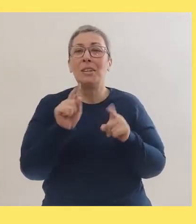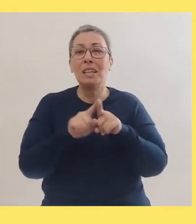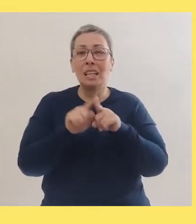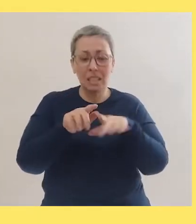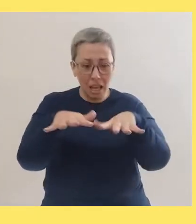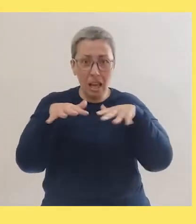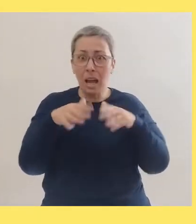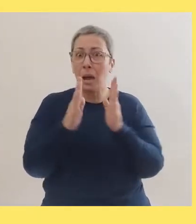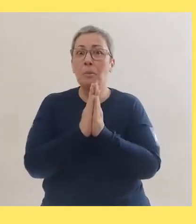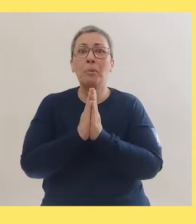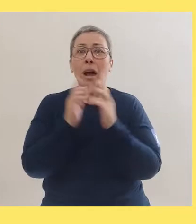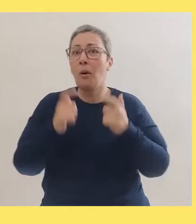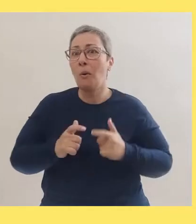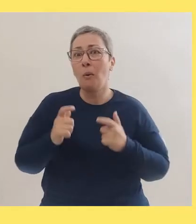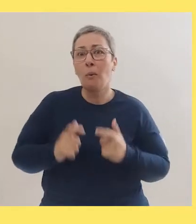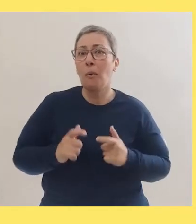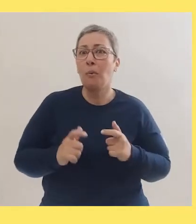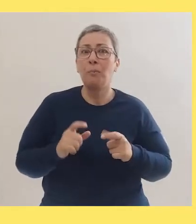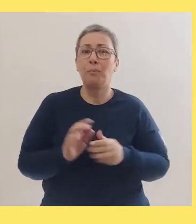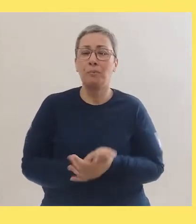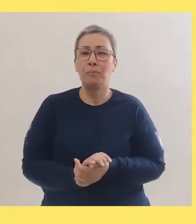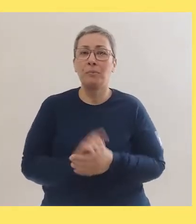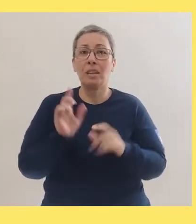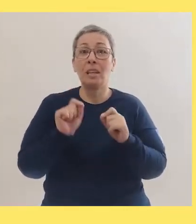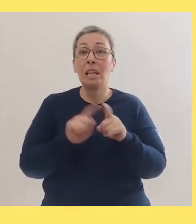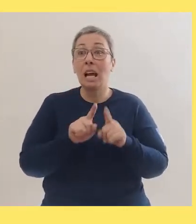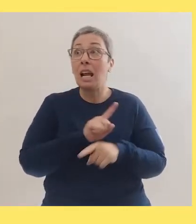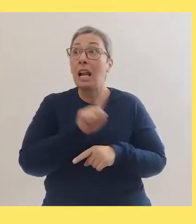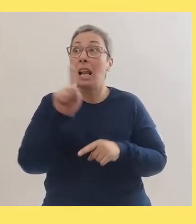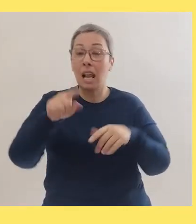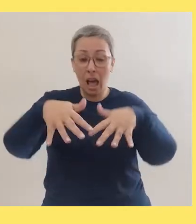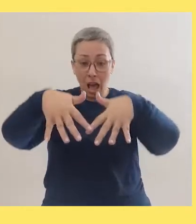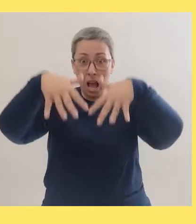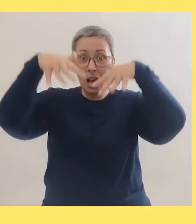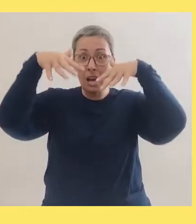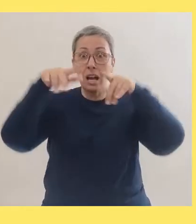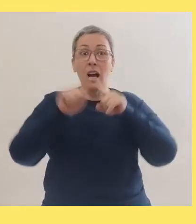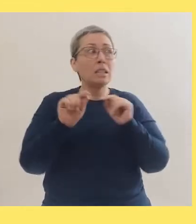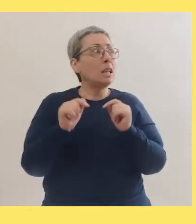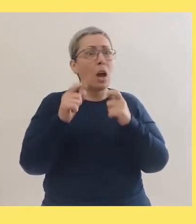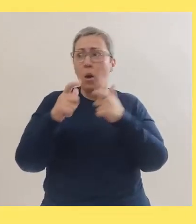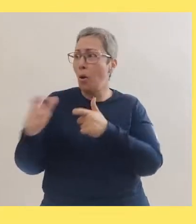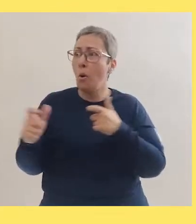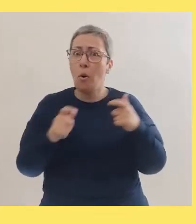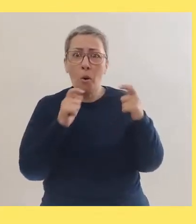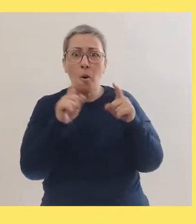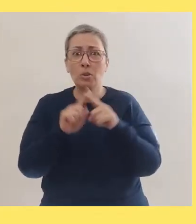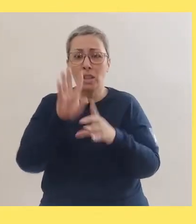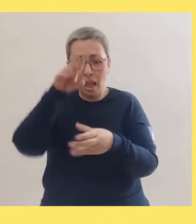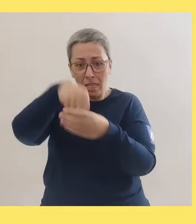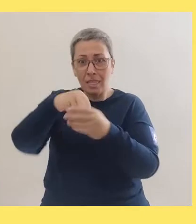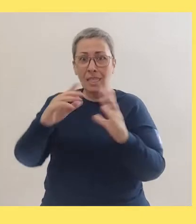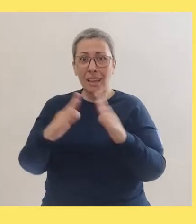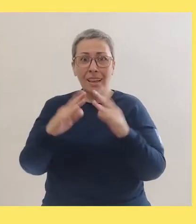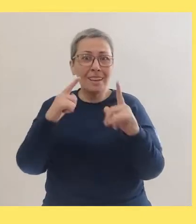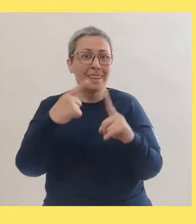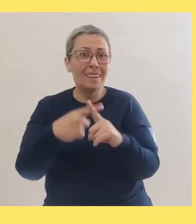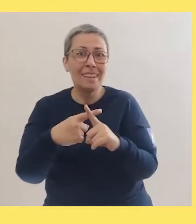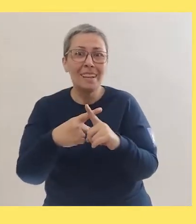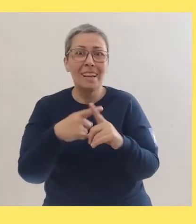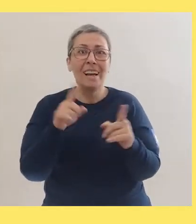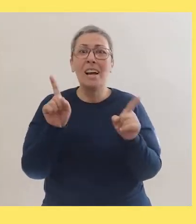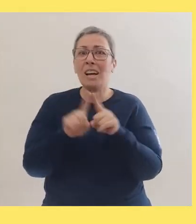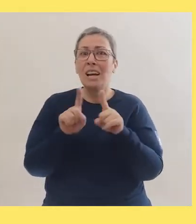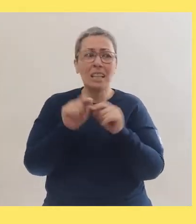a missa? Lá no altar. Cadê o altar? Está na igreja.